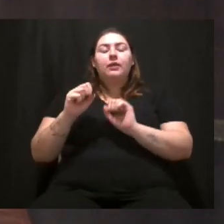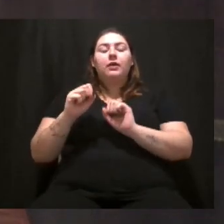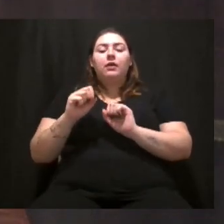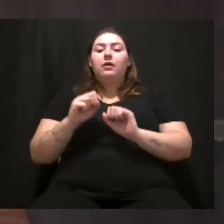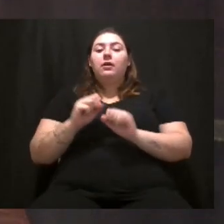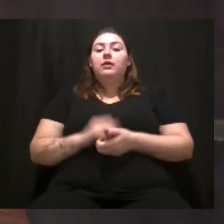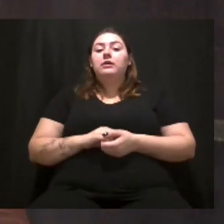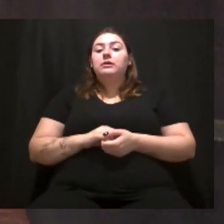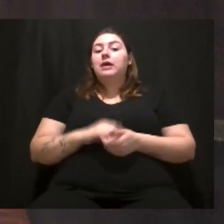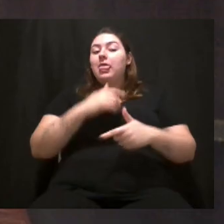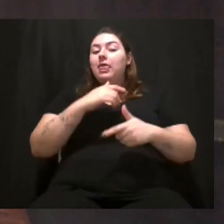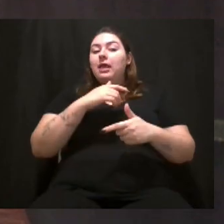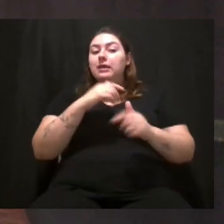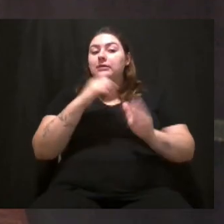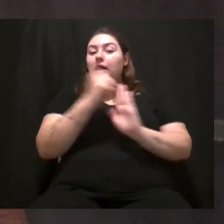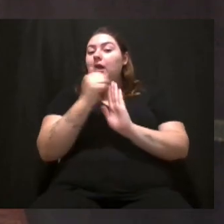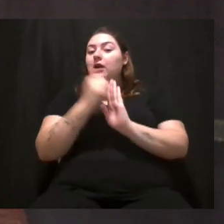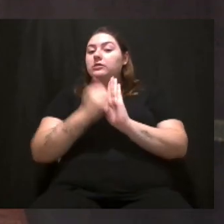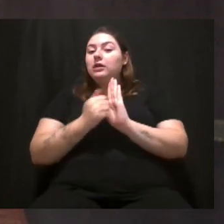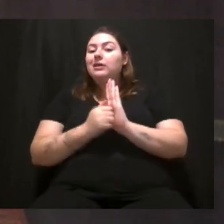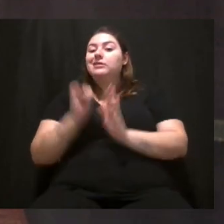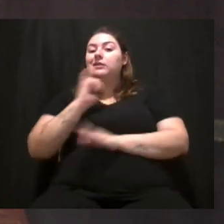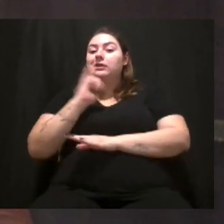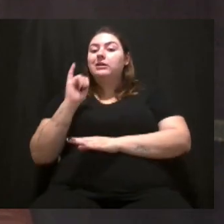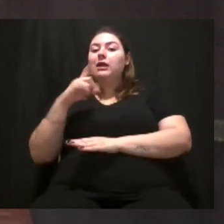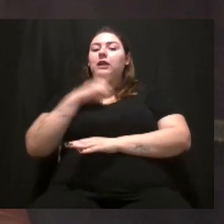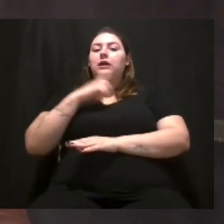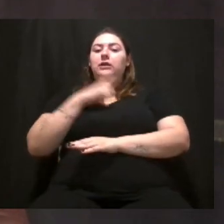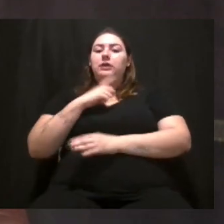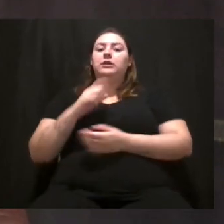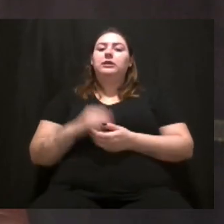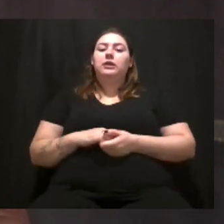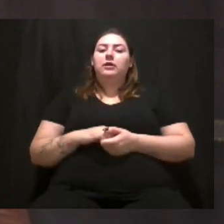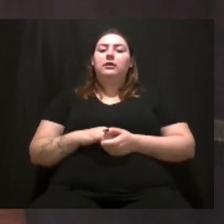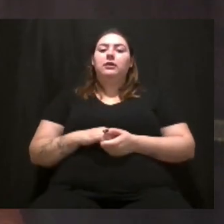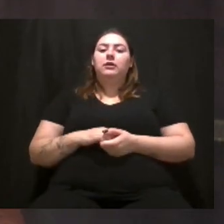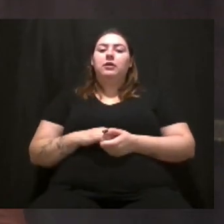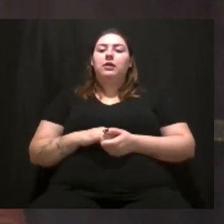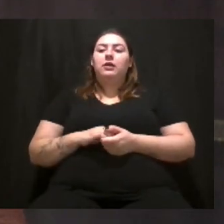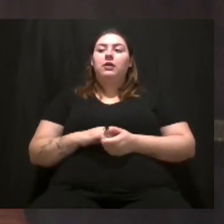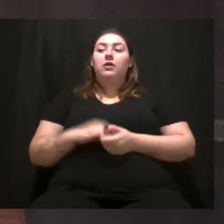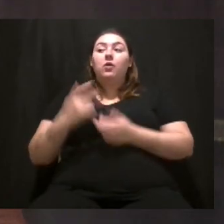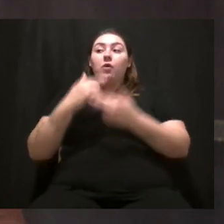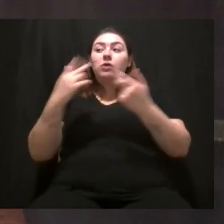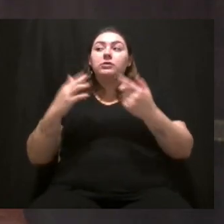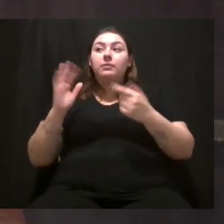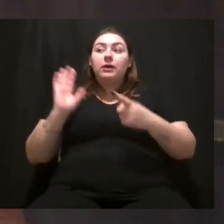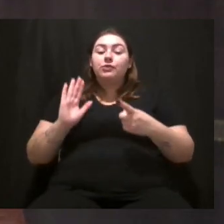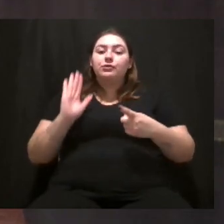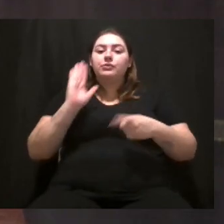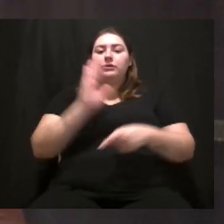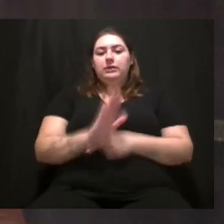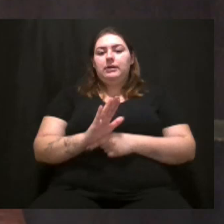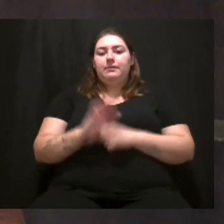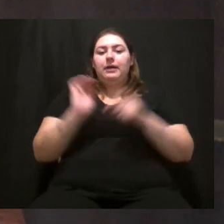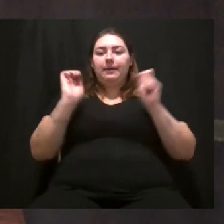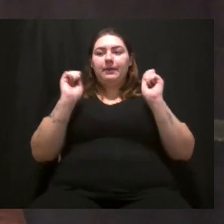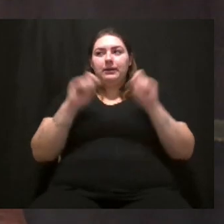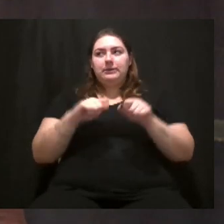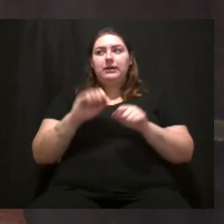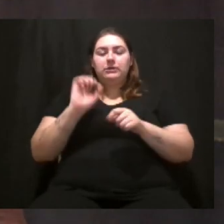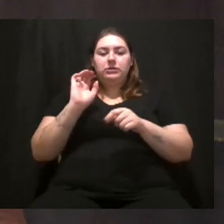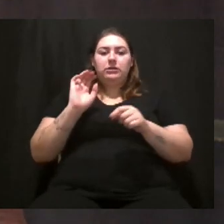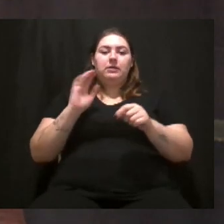se existe algum fundo, alguma bolsa dentro da escola que pode auxiliar também para que seu filho tenha a possibilidade de participar de tudo,